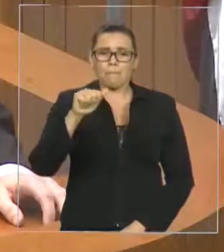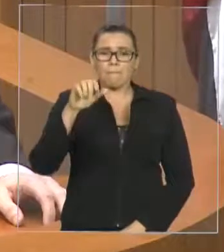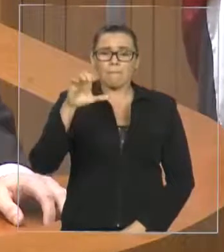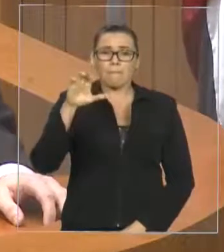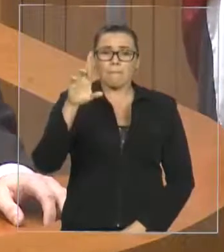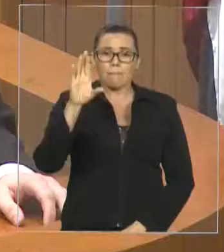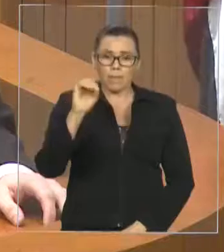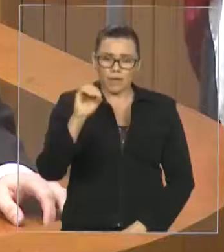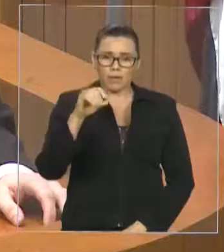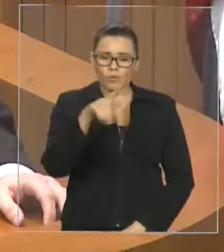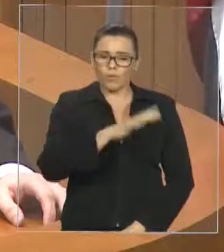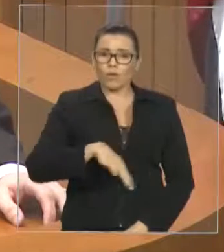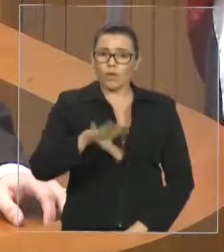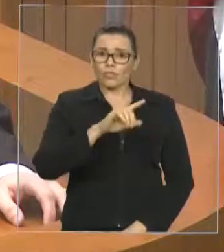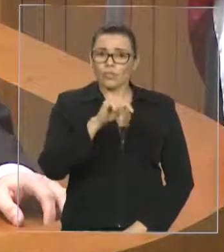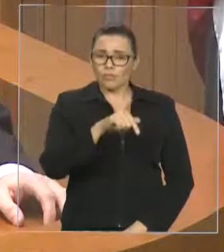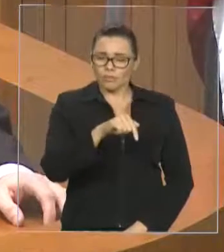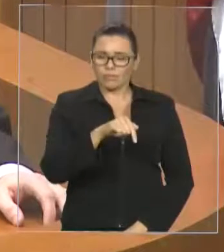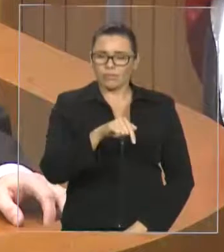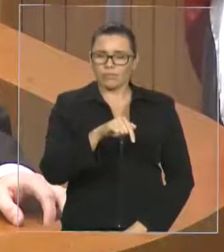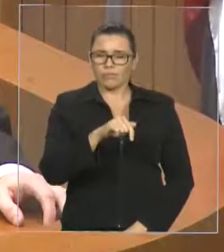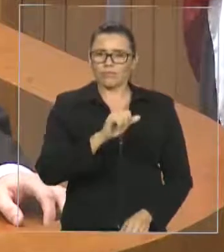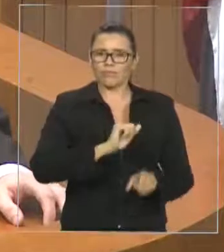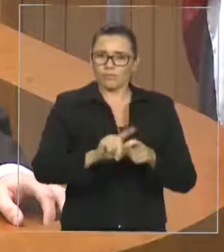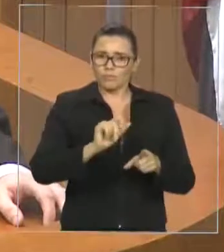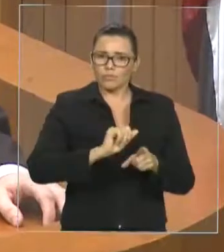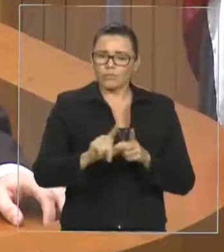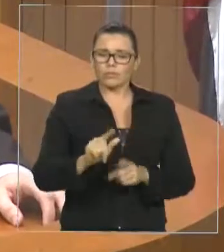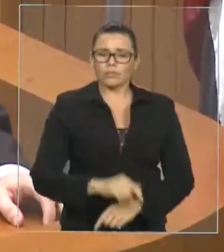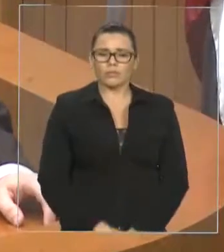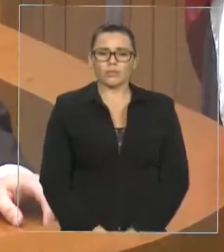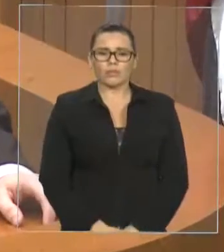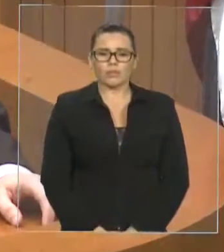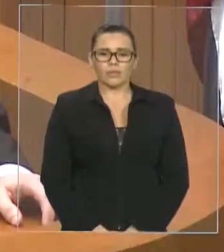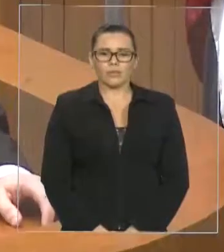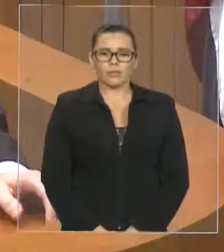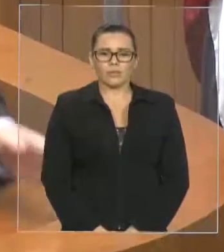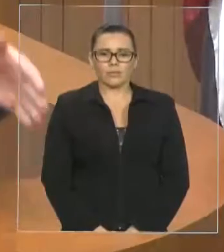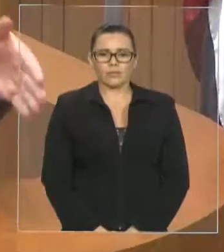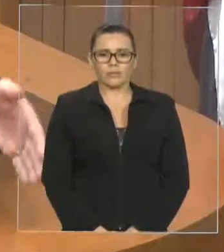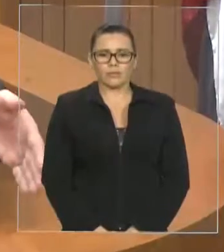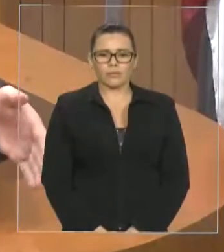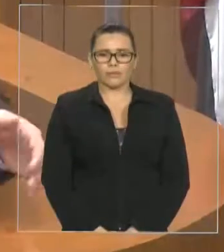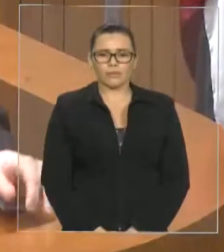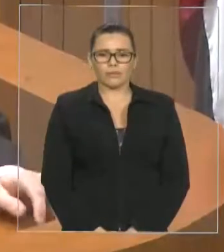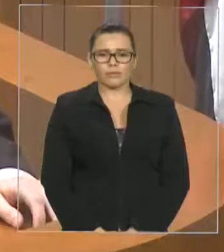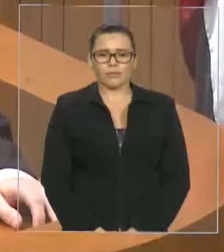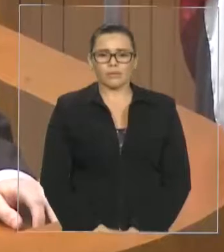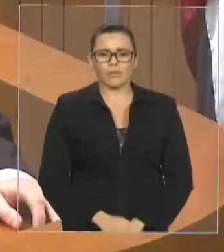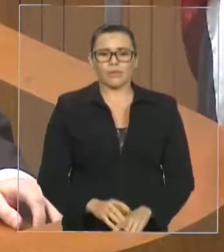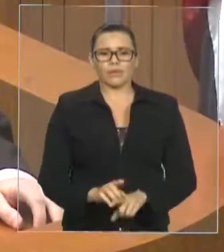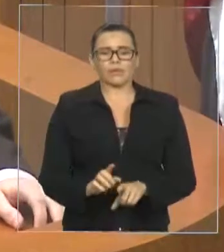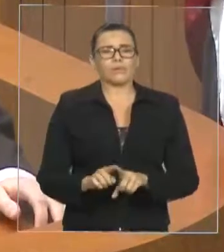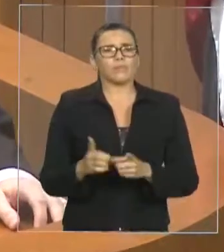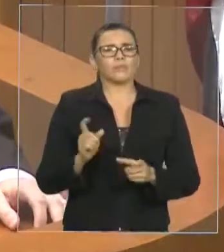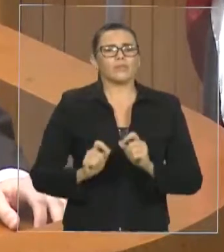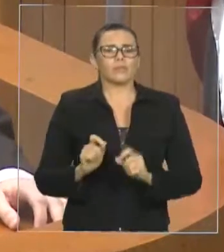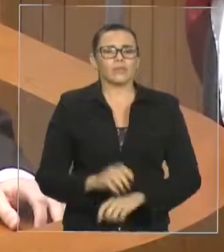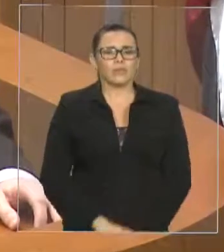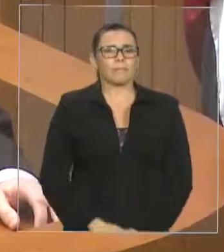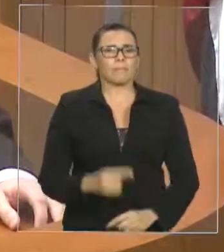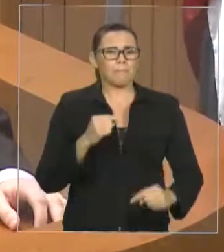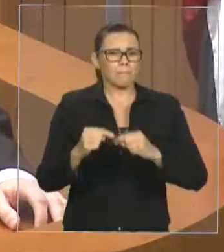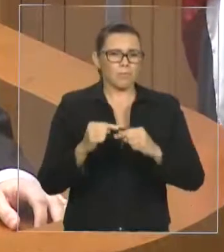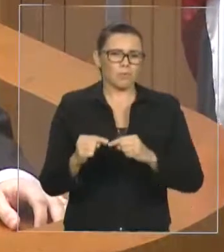estamos percebendo é que graças a essa política determinada do governo temer